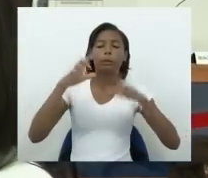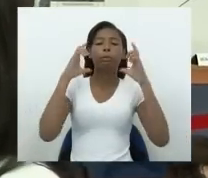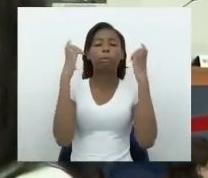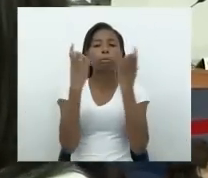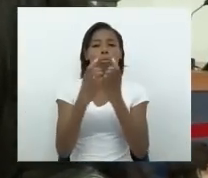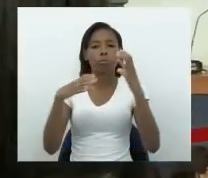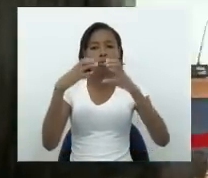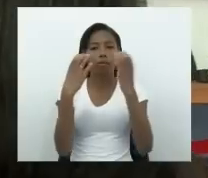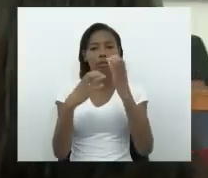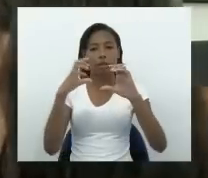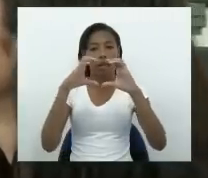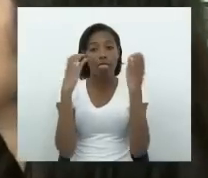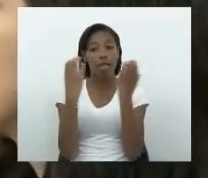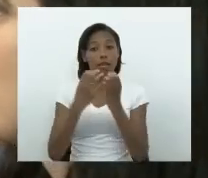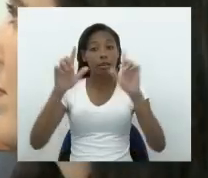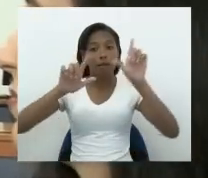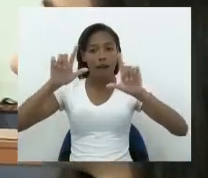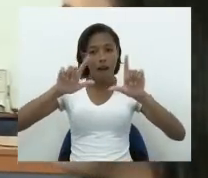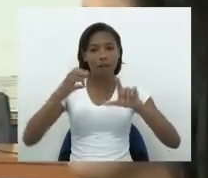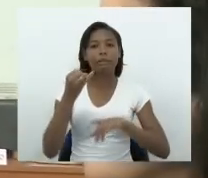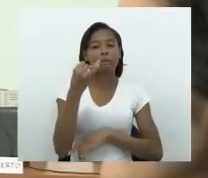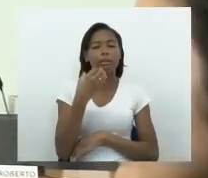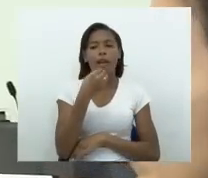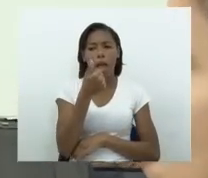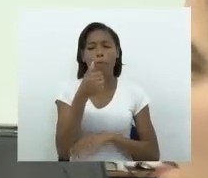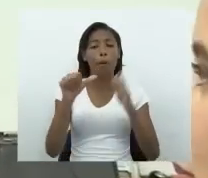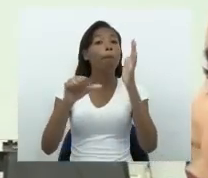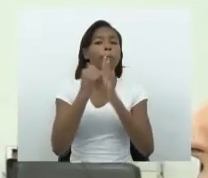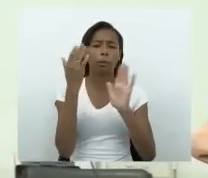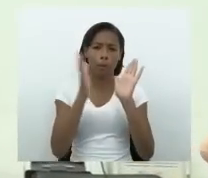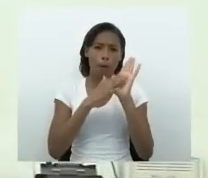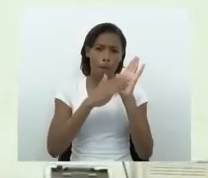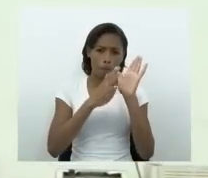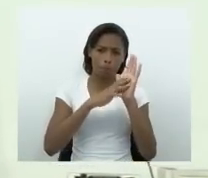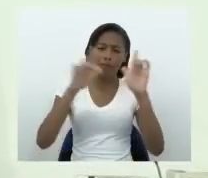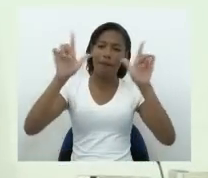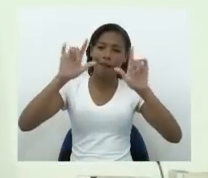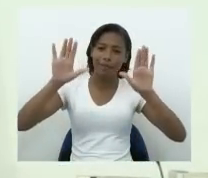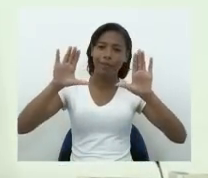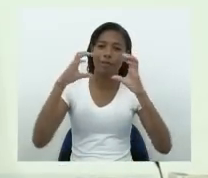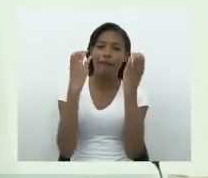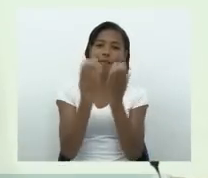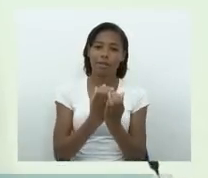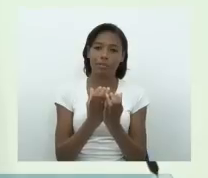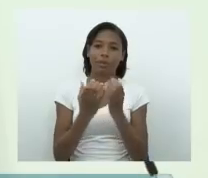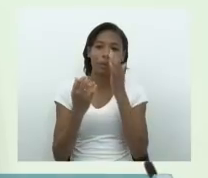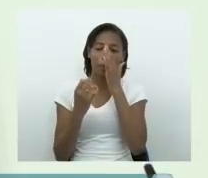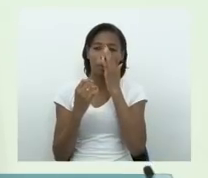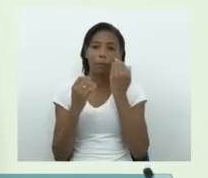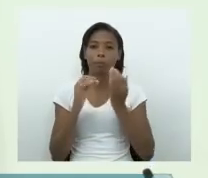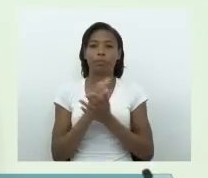Câmara, candidato? É sempre uma iniciativa. Primeiro, parabéns à TV Câmara. E é sempre